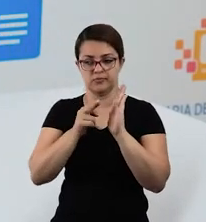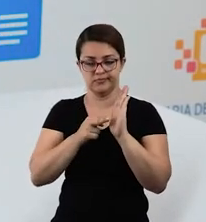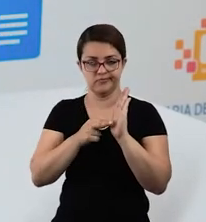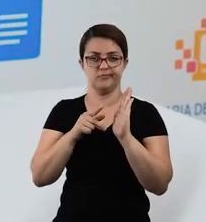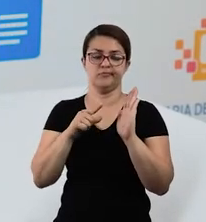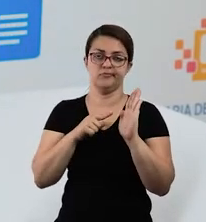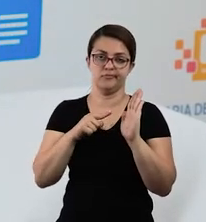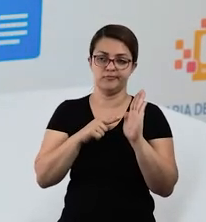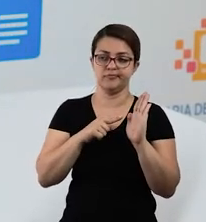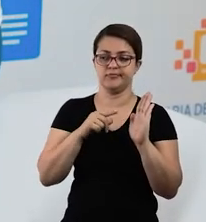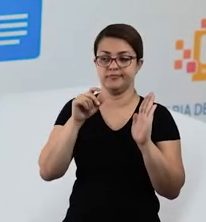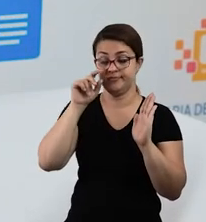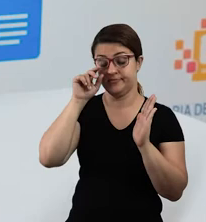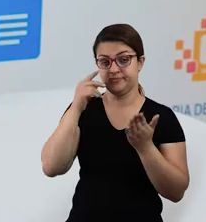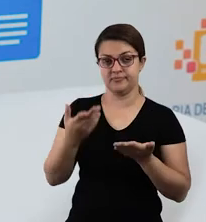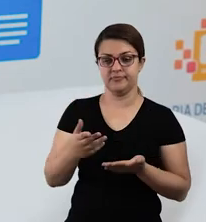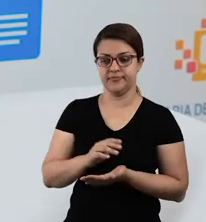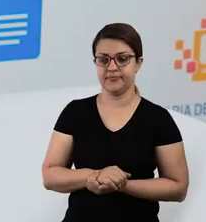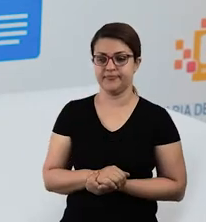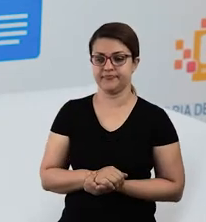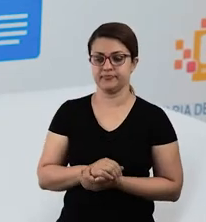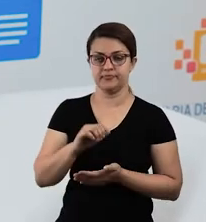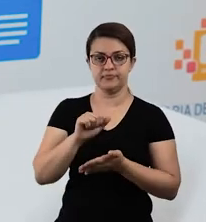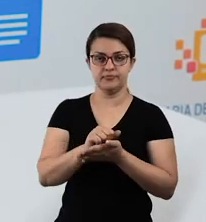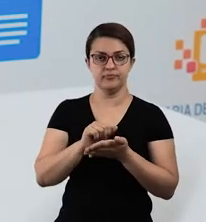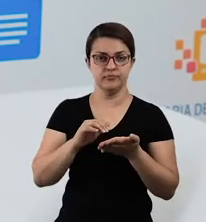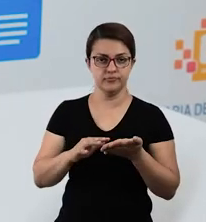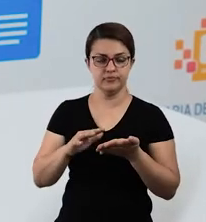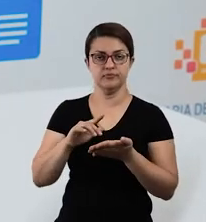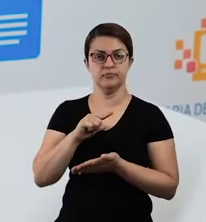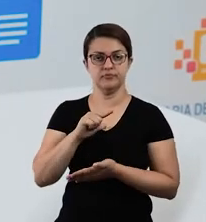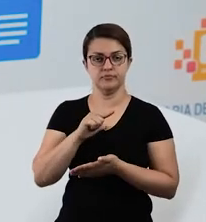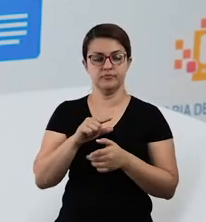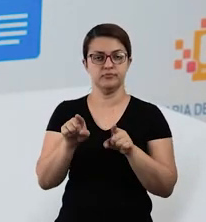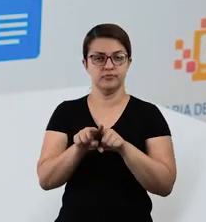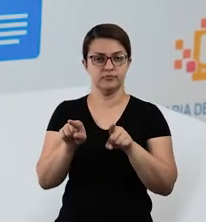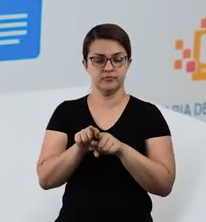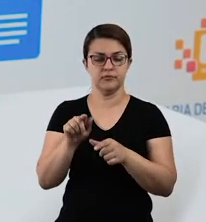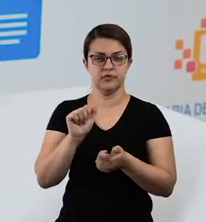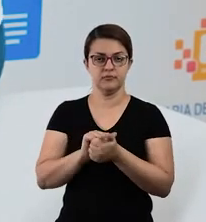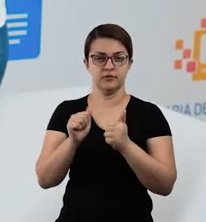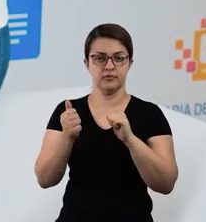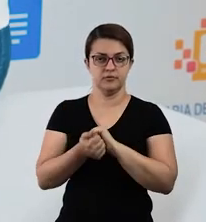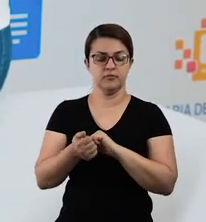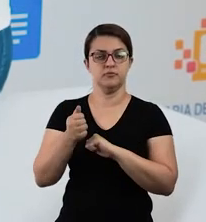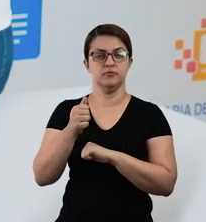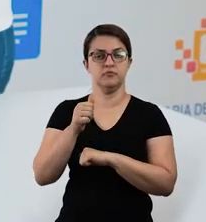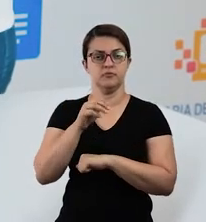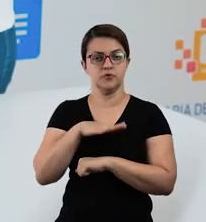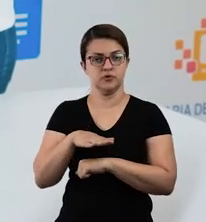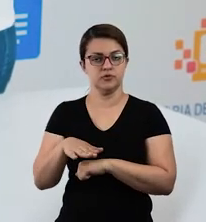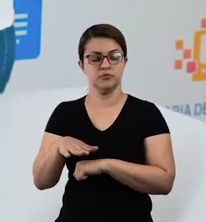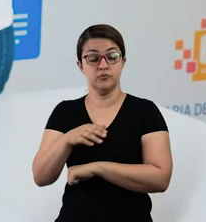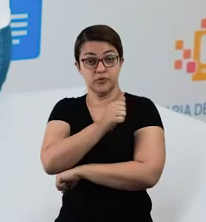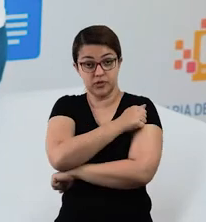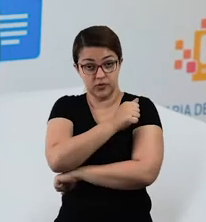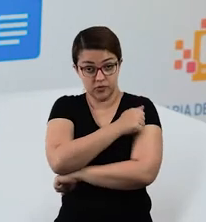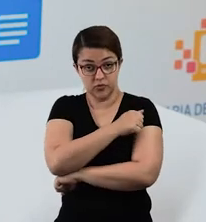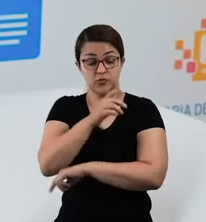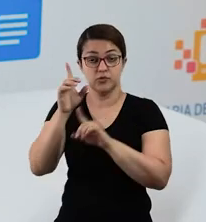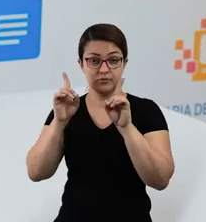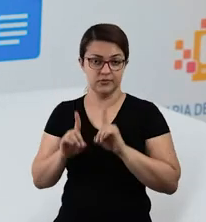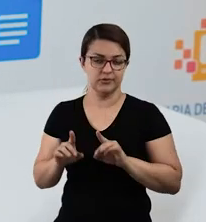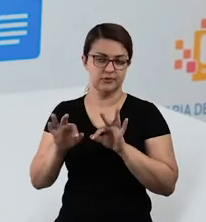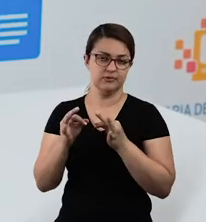mais um pouco aqui de questões. Então, para esta atividade, nós temos também adaptação para as crianças com deficiência.